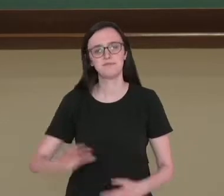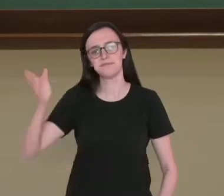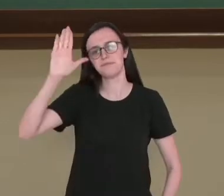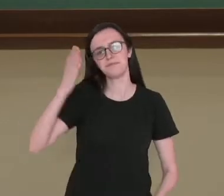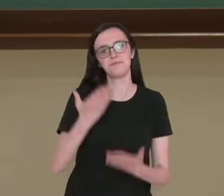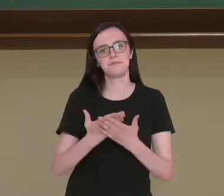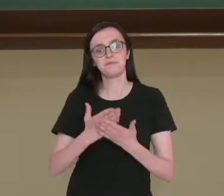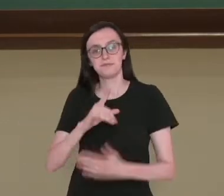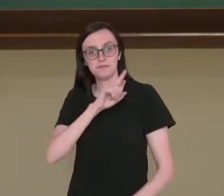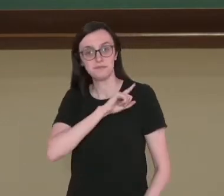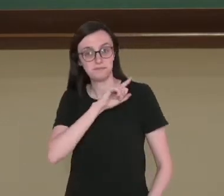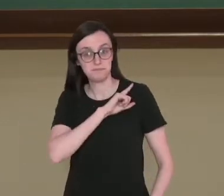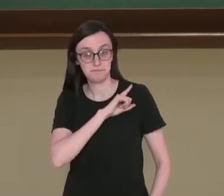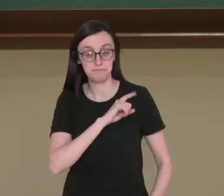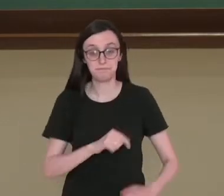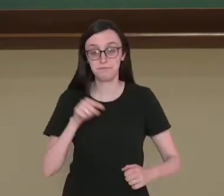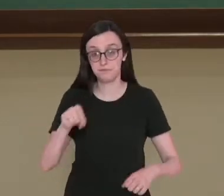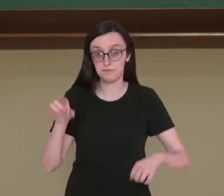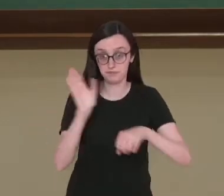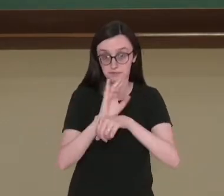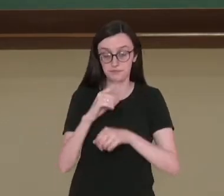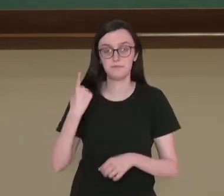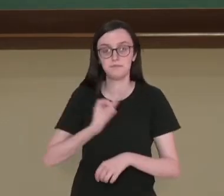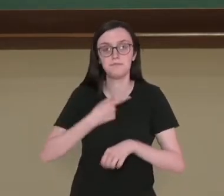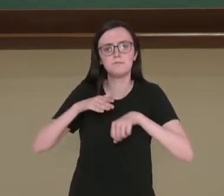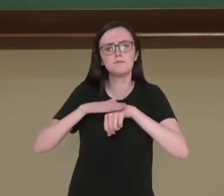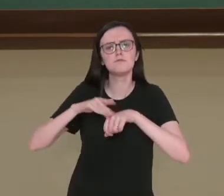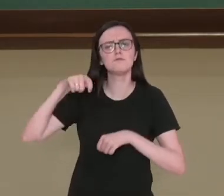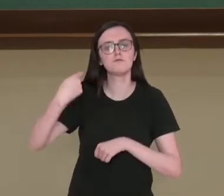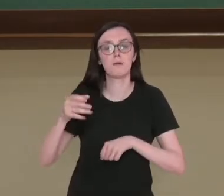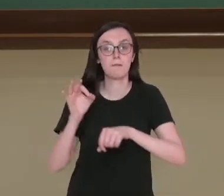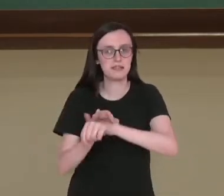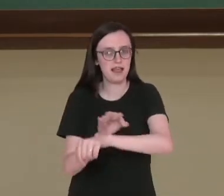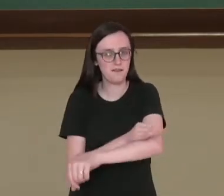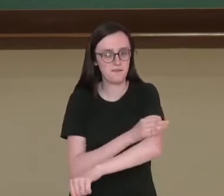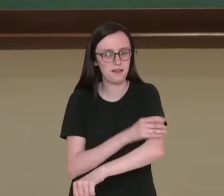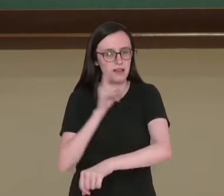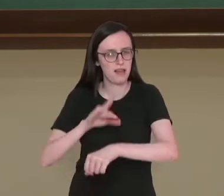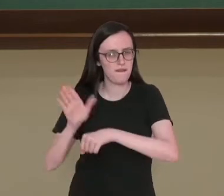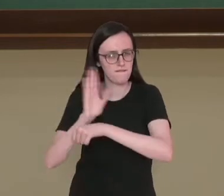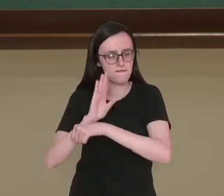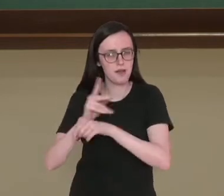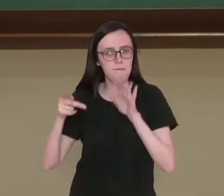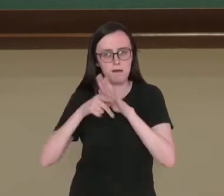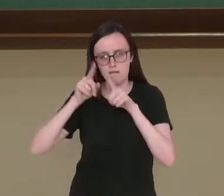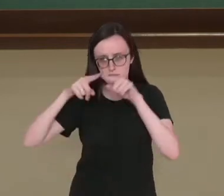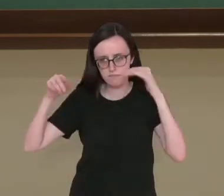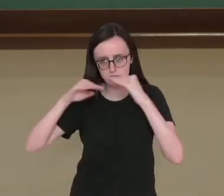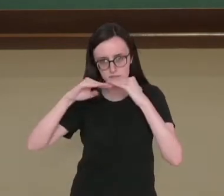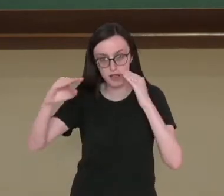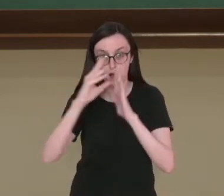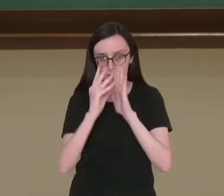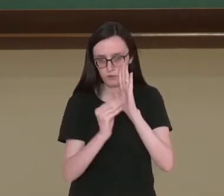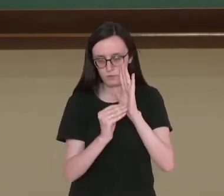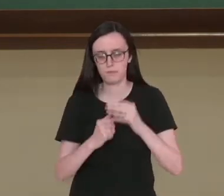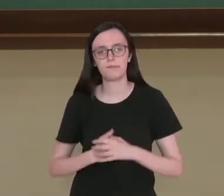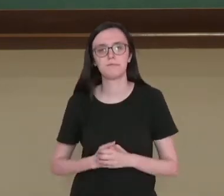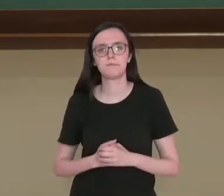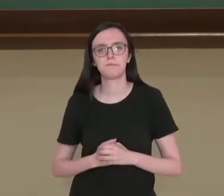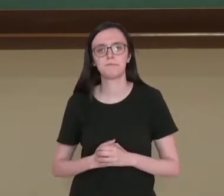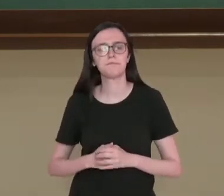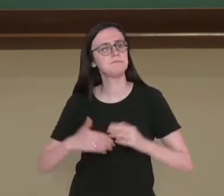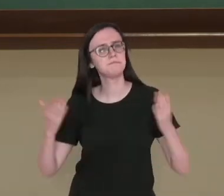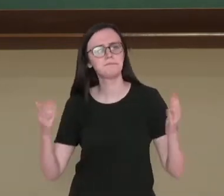Olá, estudantes da primeira série! Nesse vídeo nós vamos falar sobre células. É um vídeo de nivelamento de conteúdo.